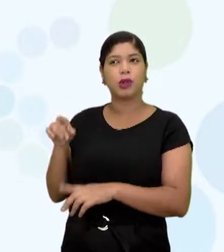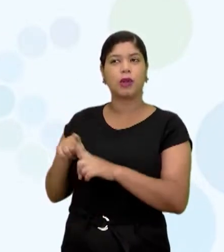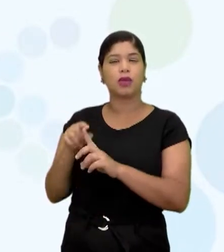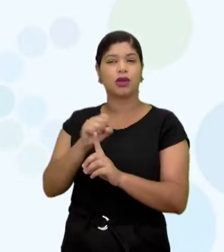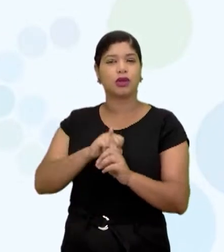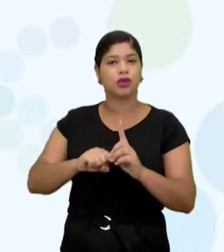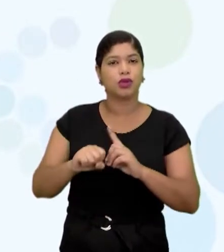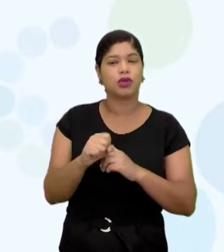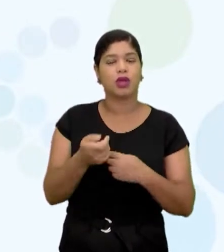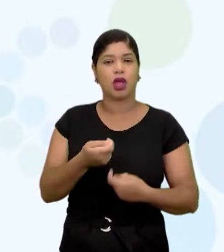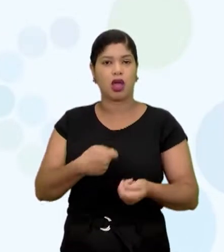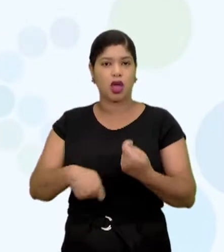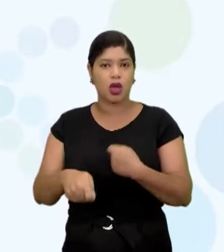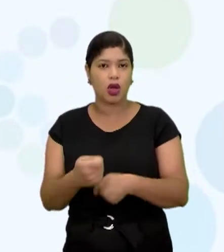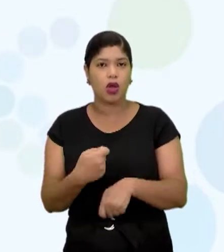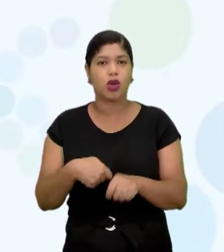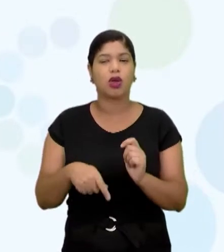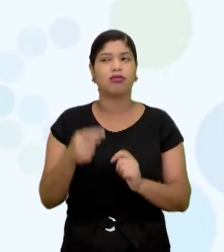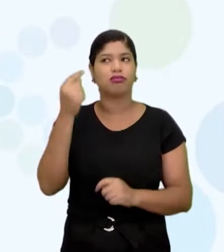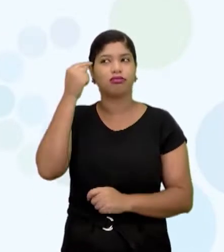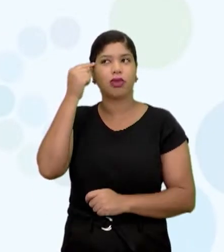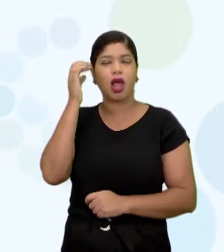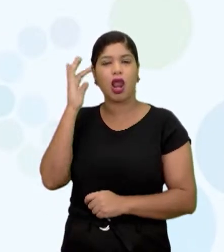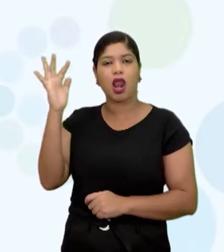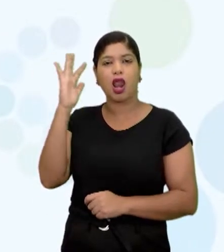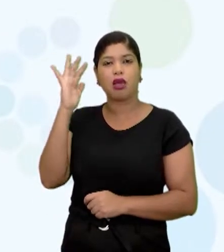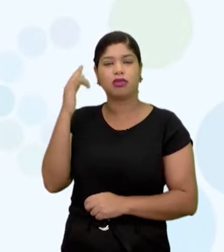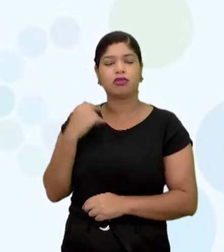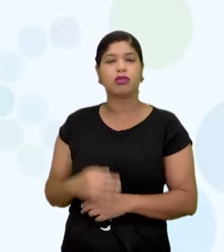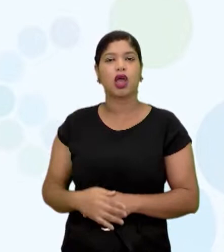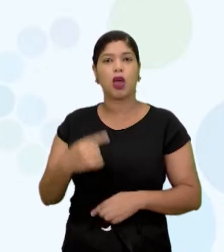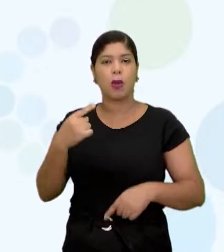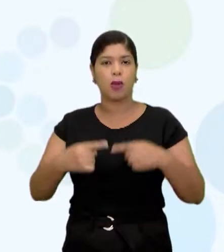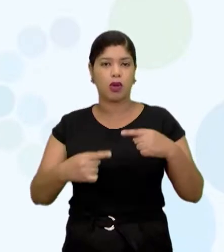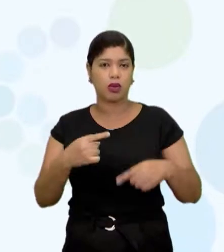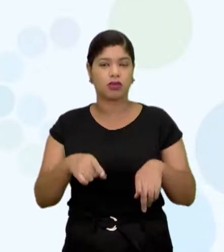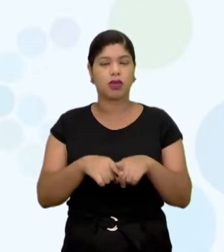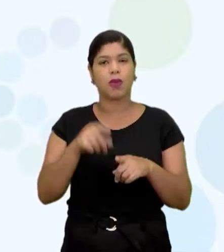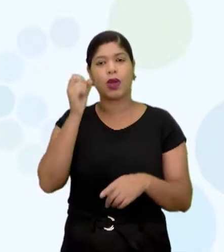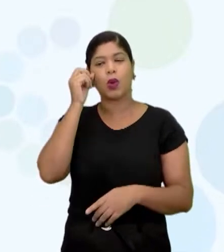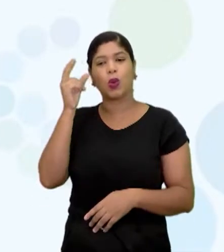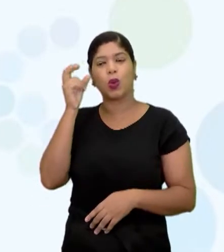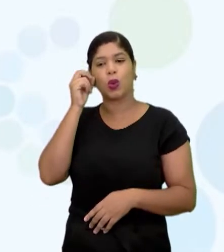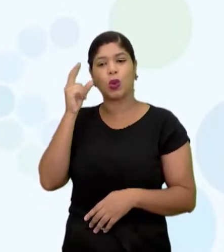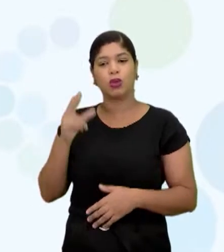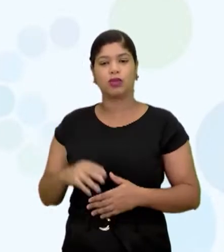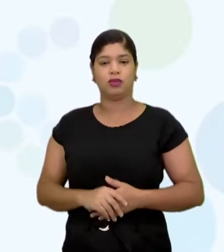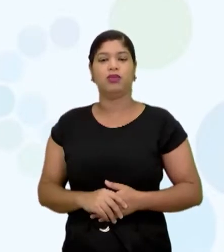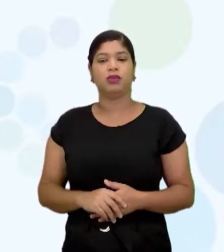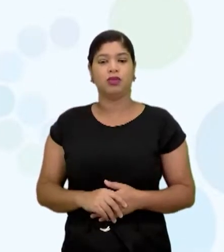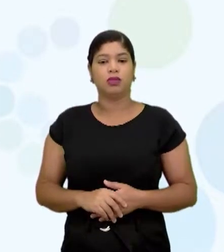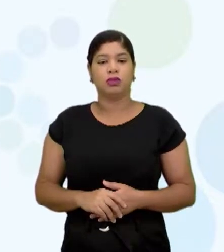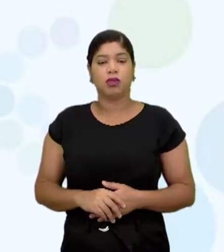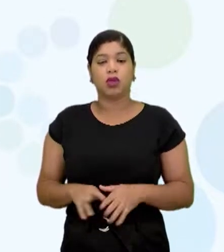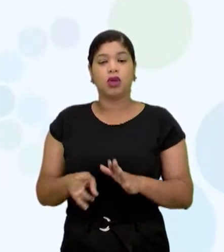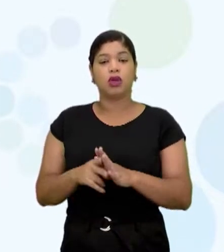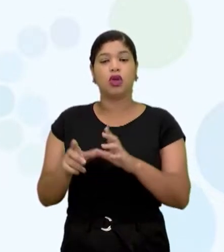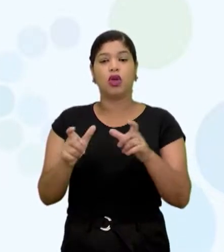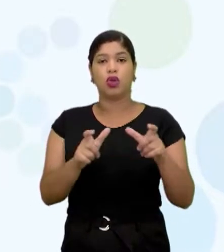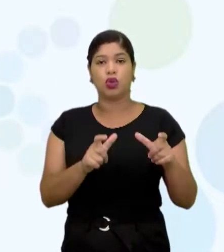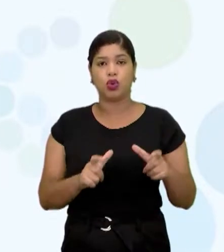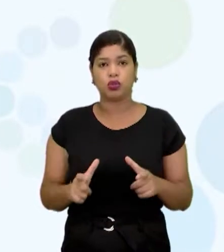e econômica filosófica política e cultural em âmbito local